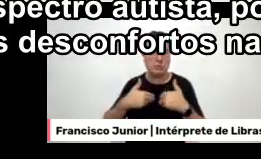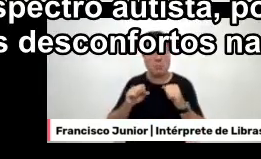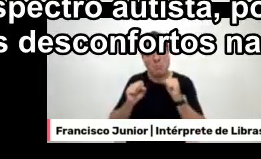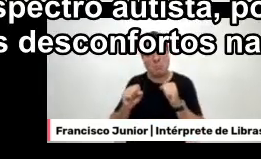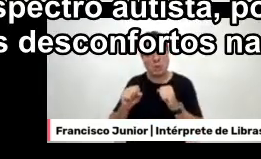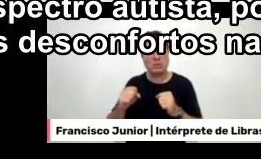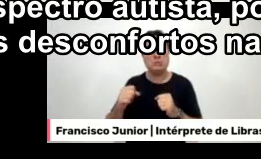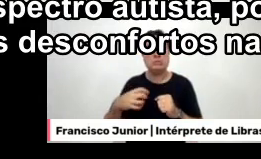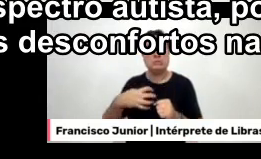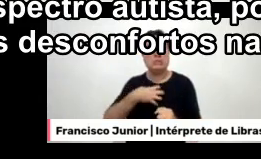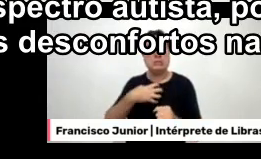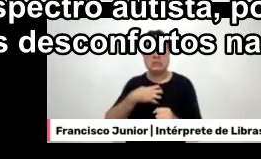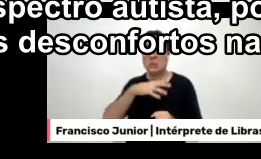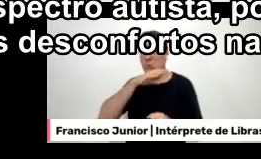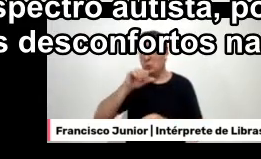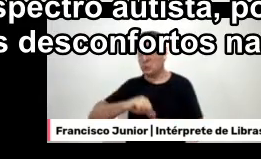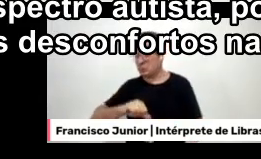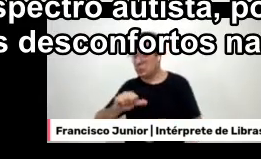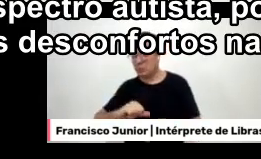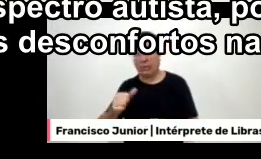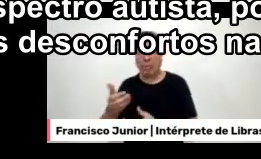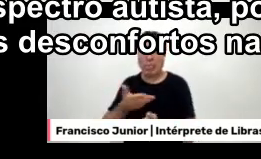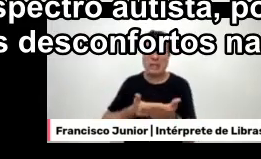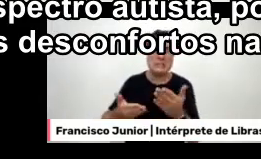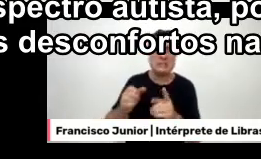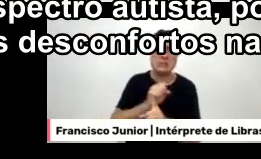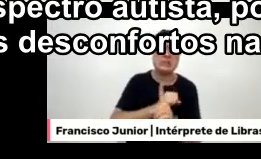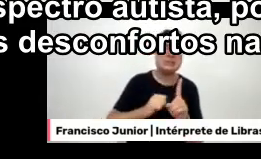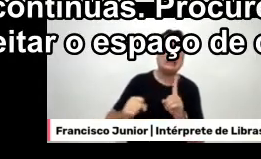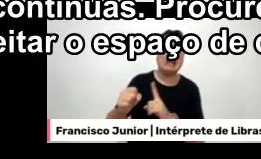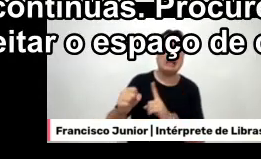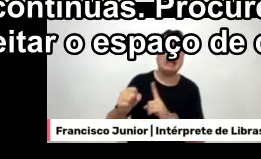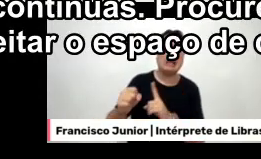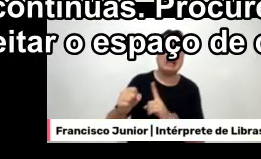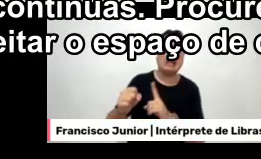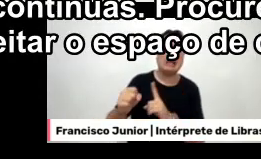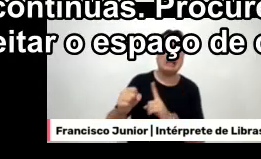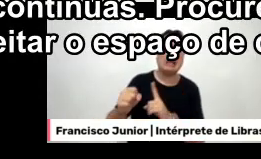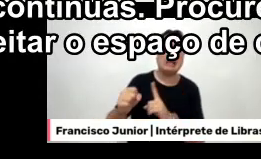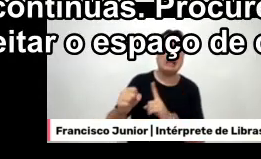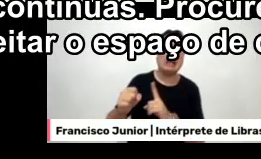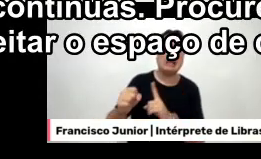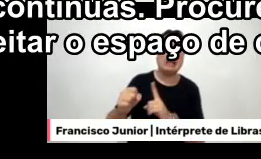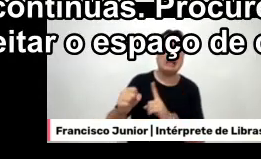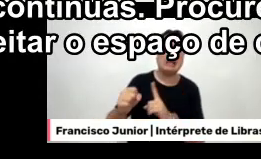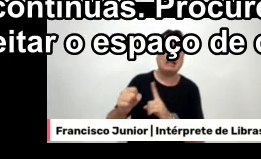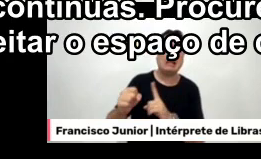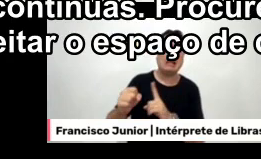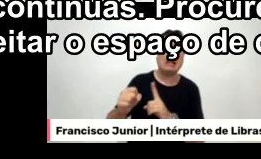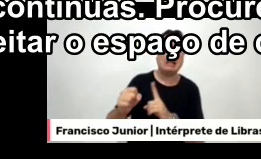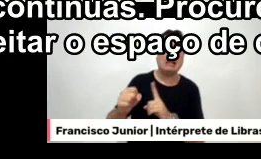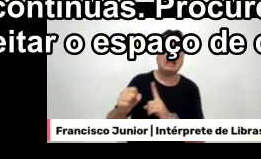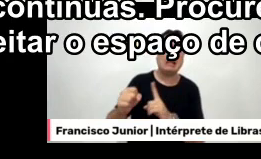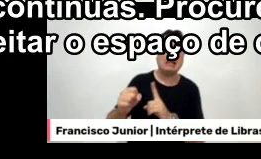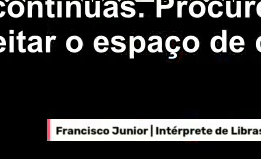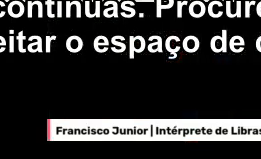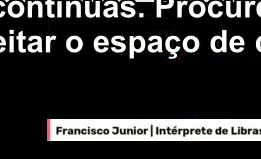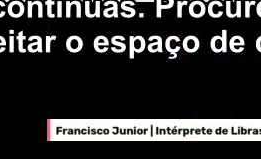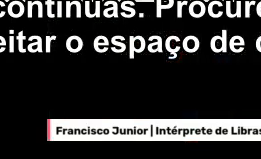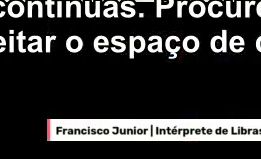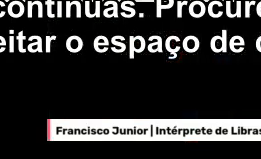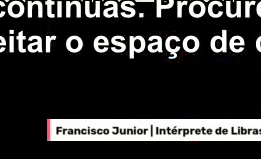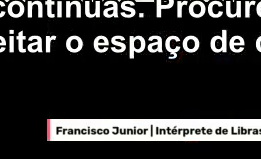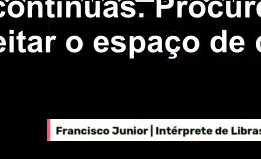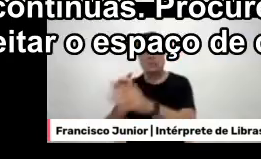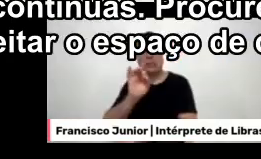grandes desconfortos nas interações sociais de longas e contínuas. Procure entender os limites e respeitar o espaço de